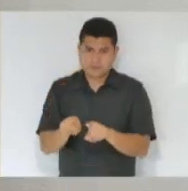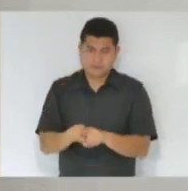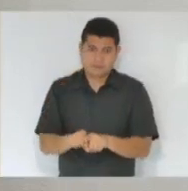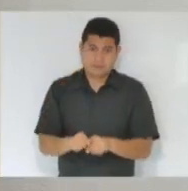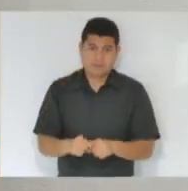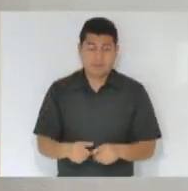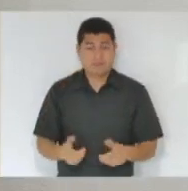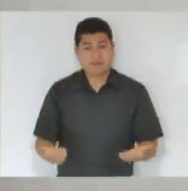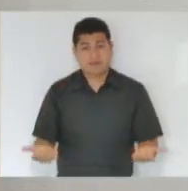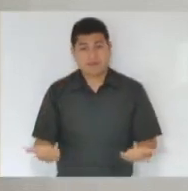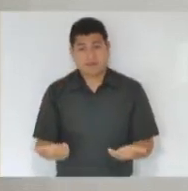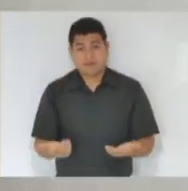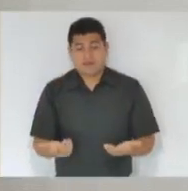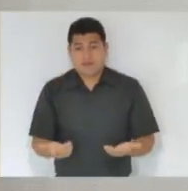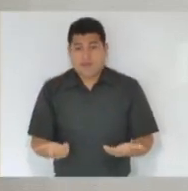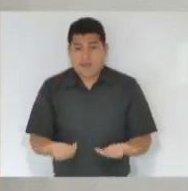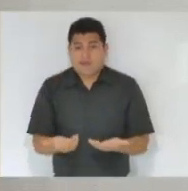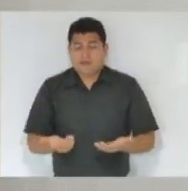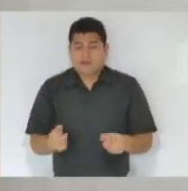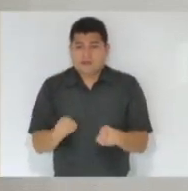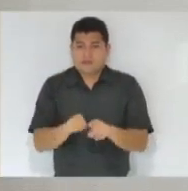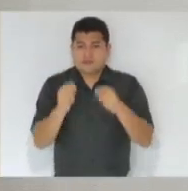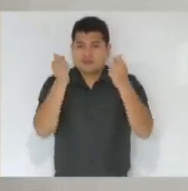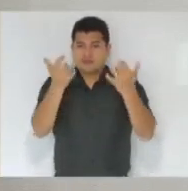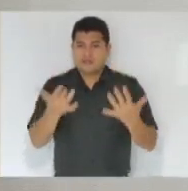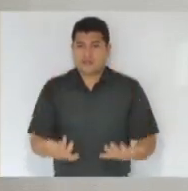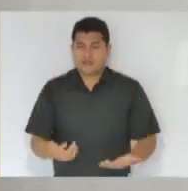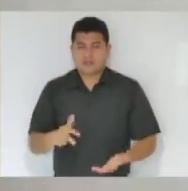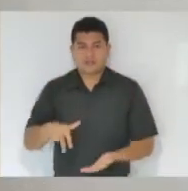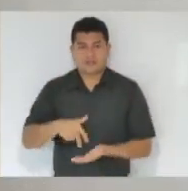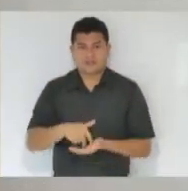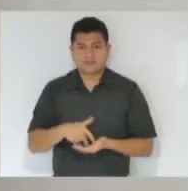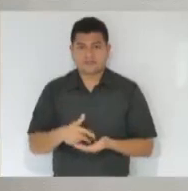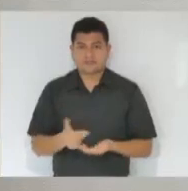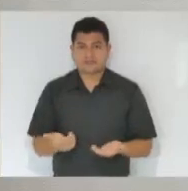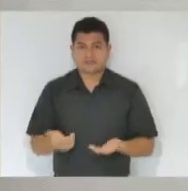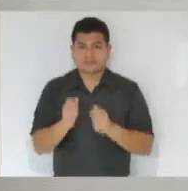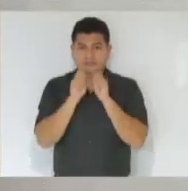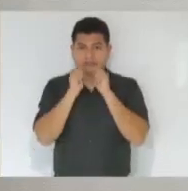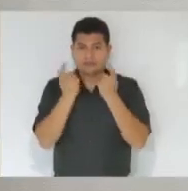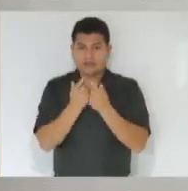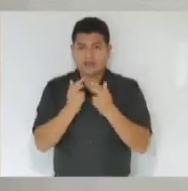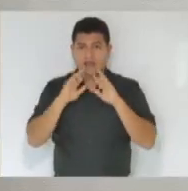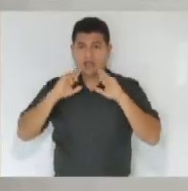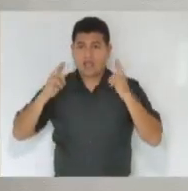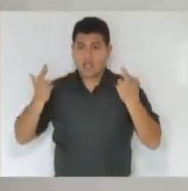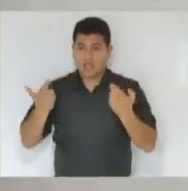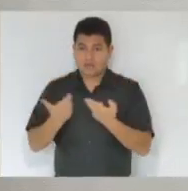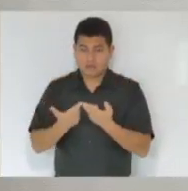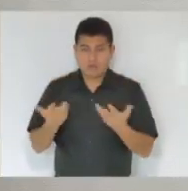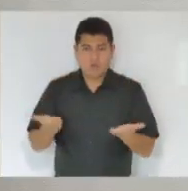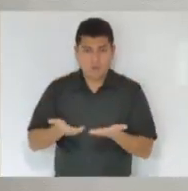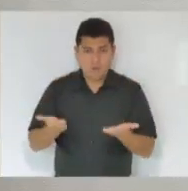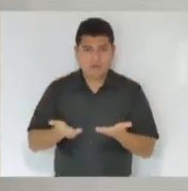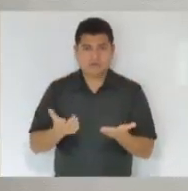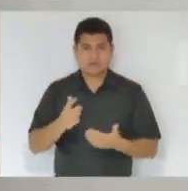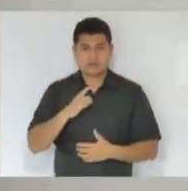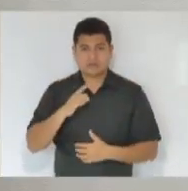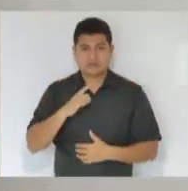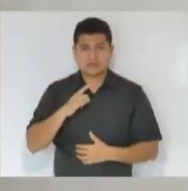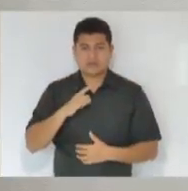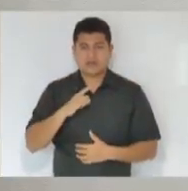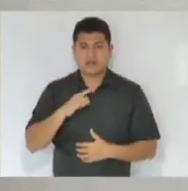também de mencionar aqui da tribuna desta casa a reunião que foi feita hoje aqui neste